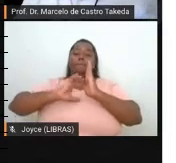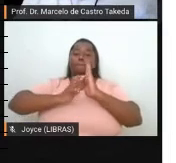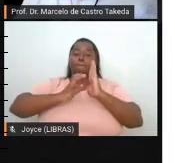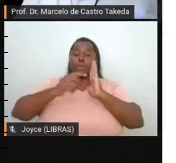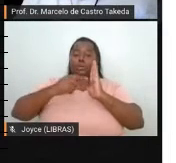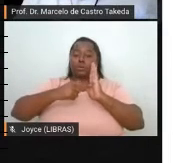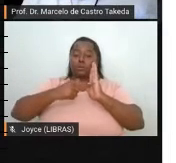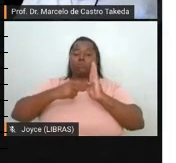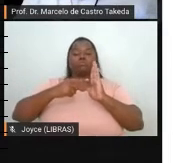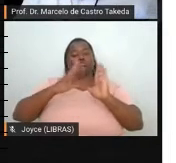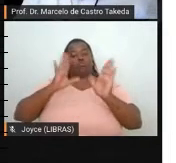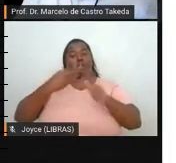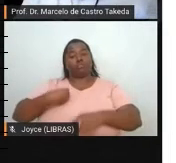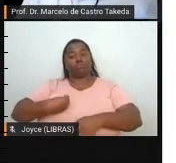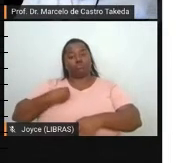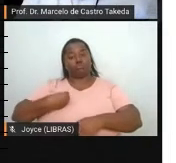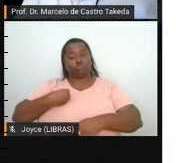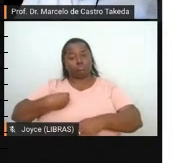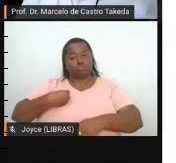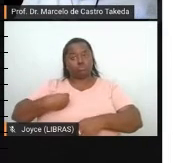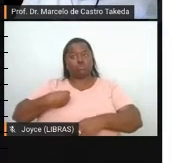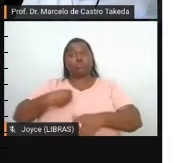pré-existente.